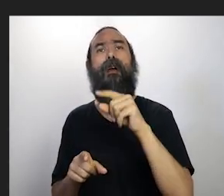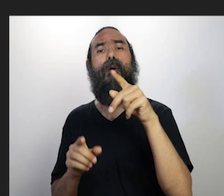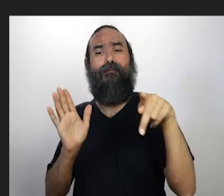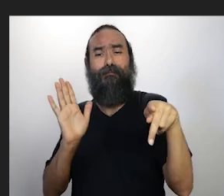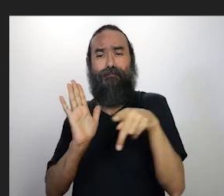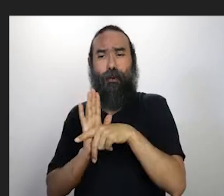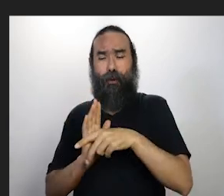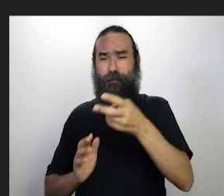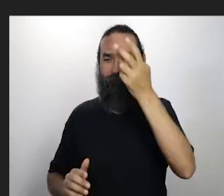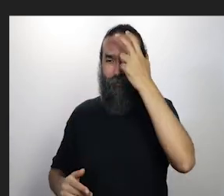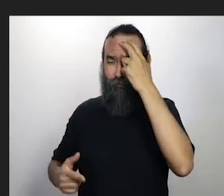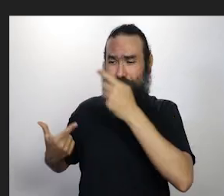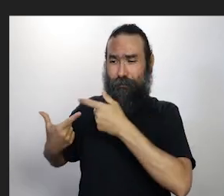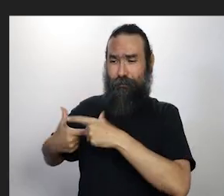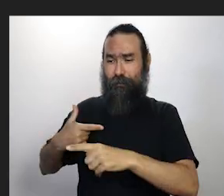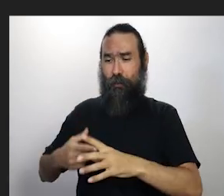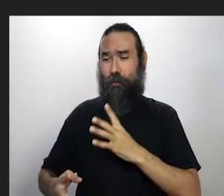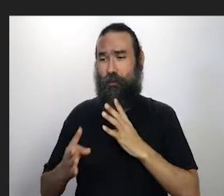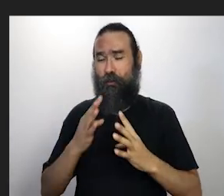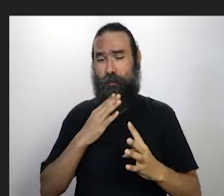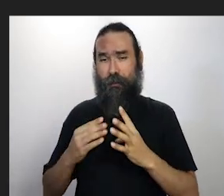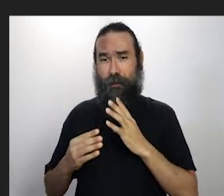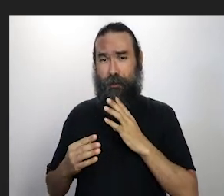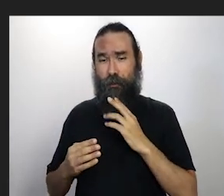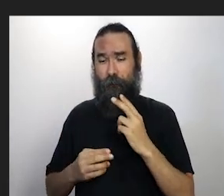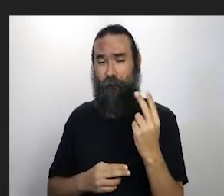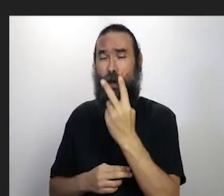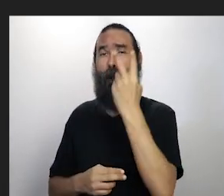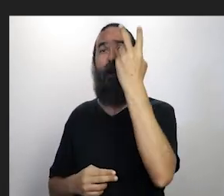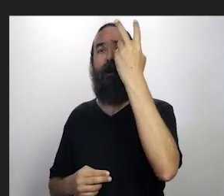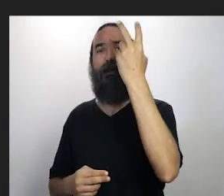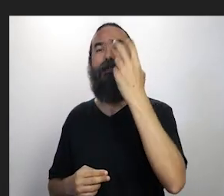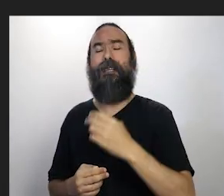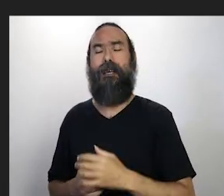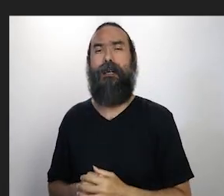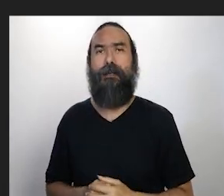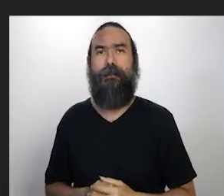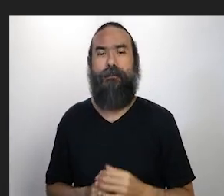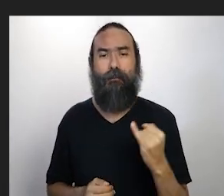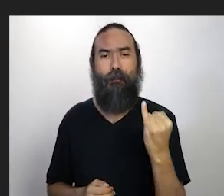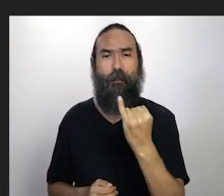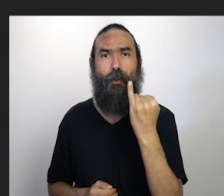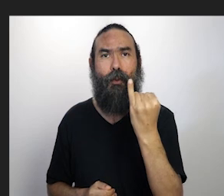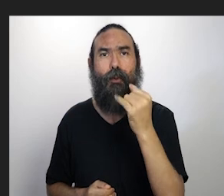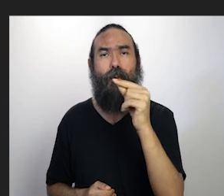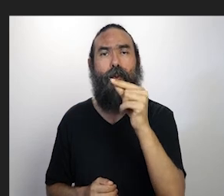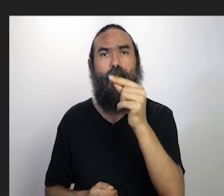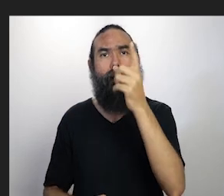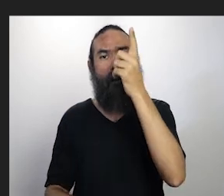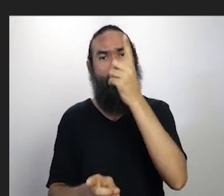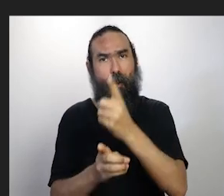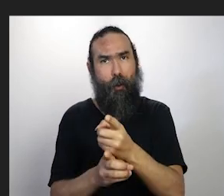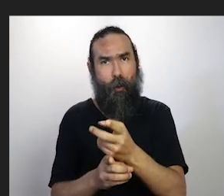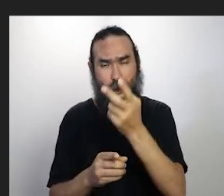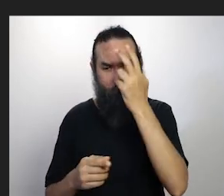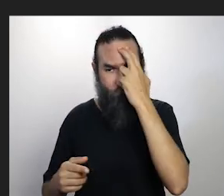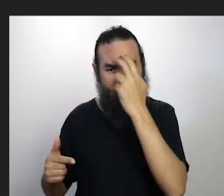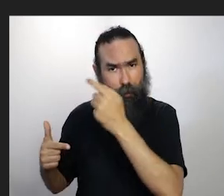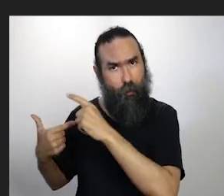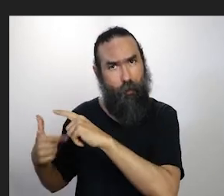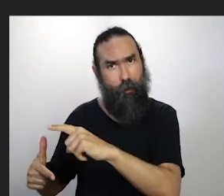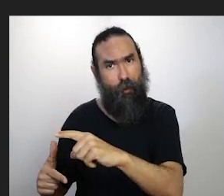dos seus saberes e fazeres culturais, né? E como como o encontro ele favorece